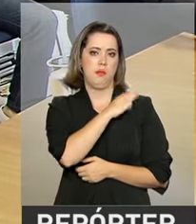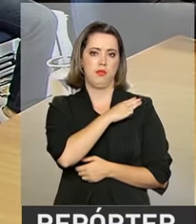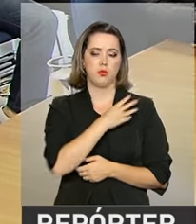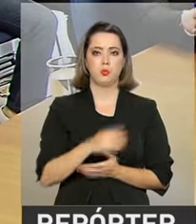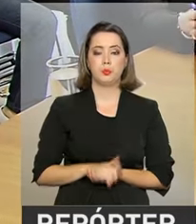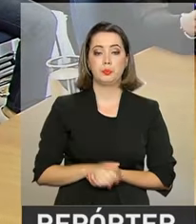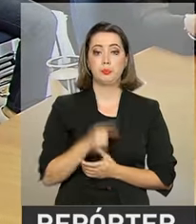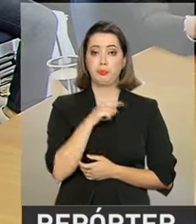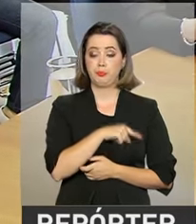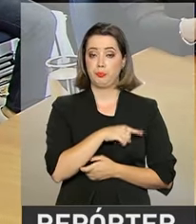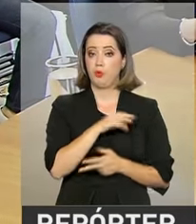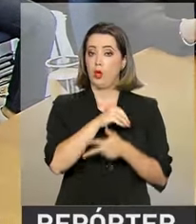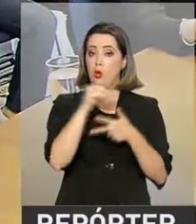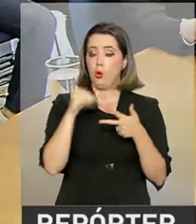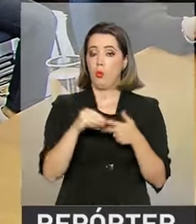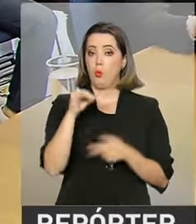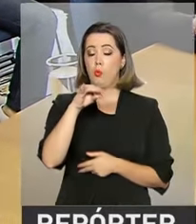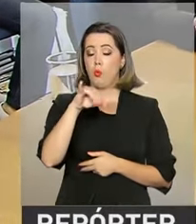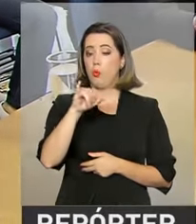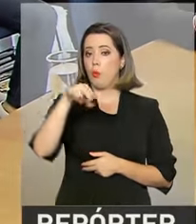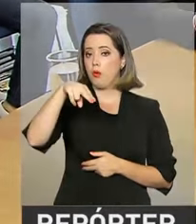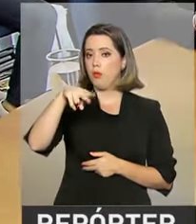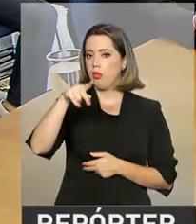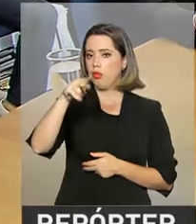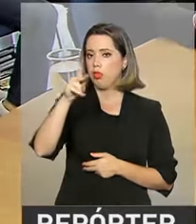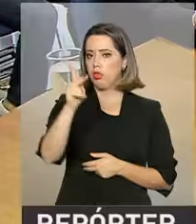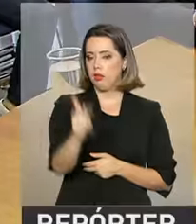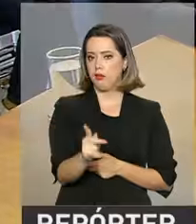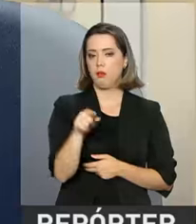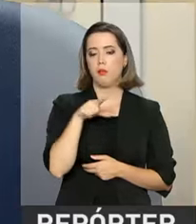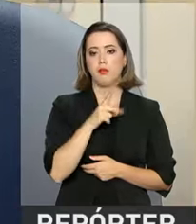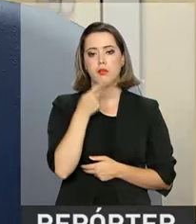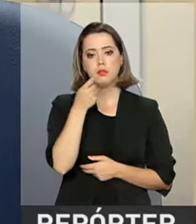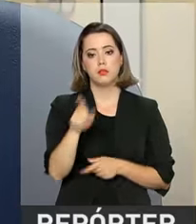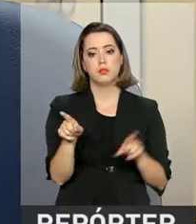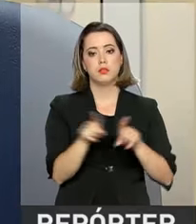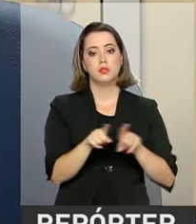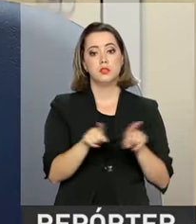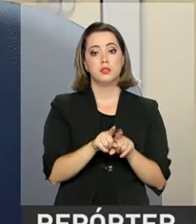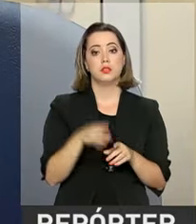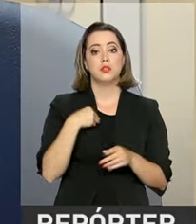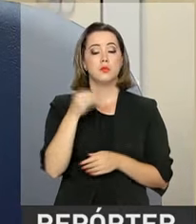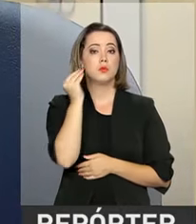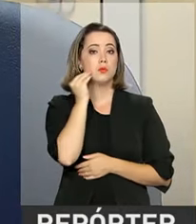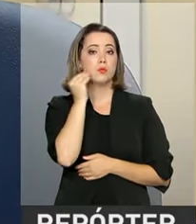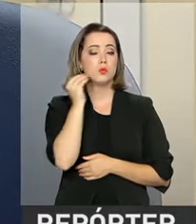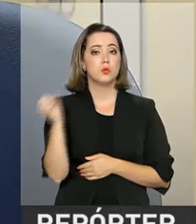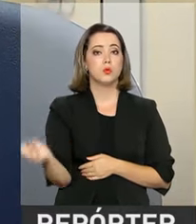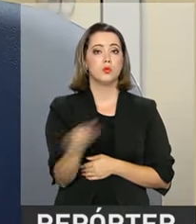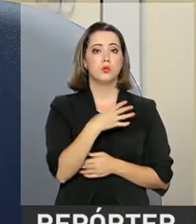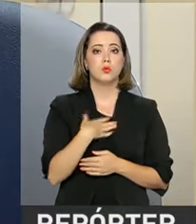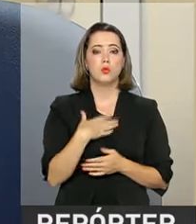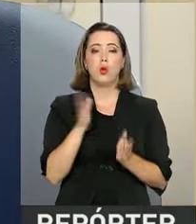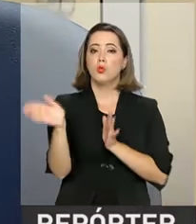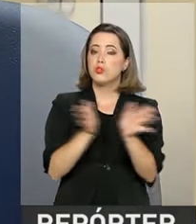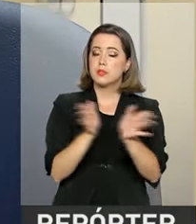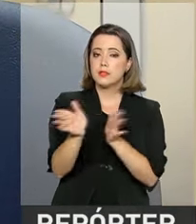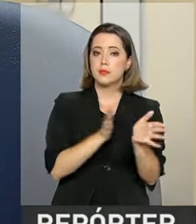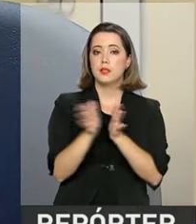o instituto nacional de estudos e pesquisas educacionais anísio teixeira também vai testar um novo recurso de acessibilidade